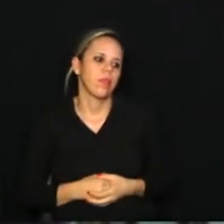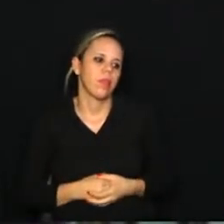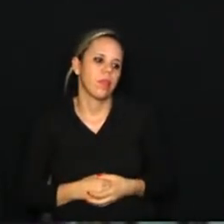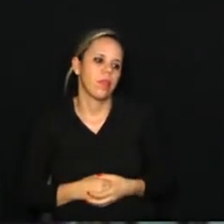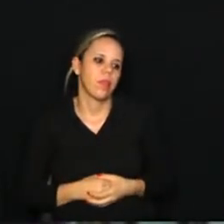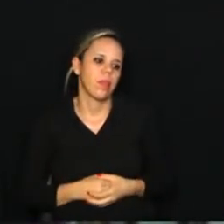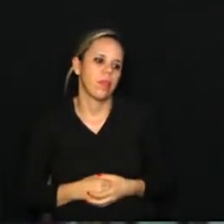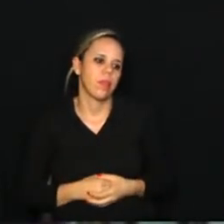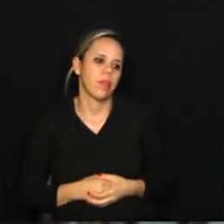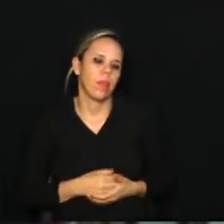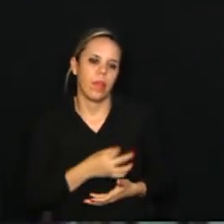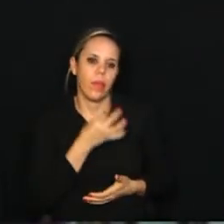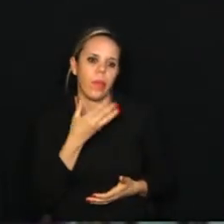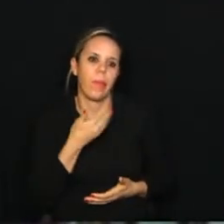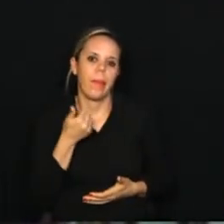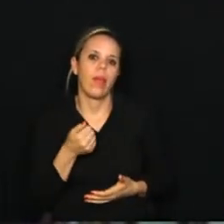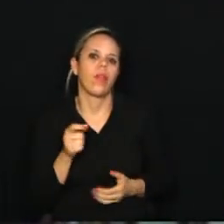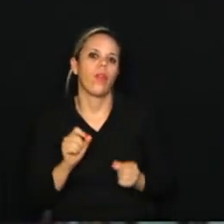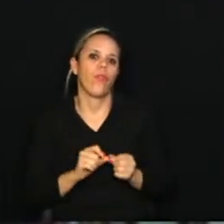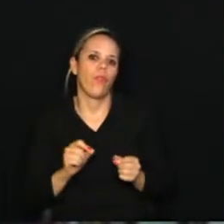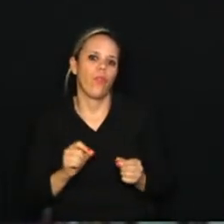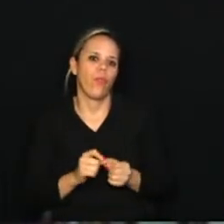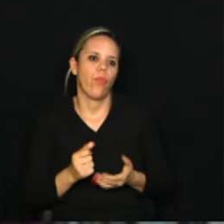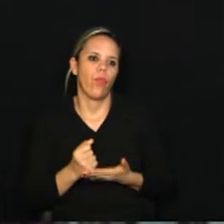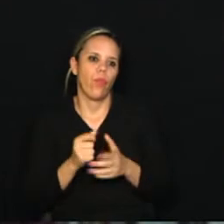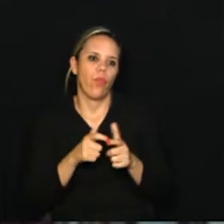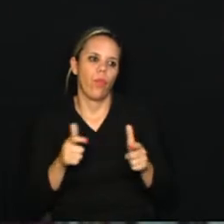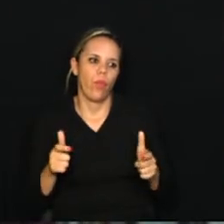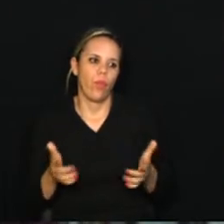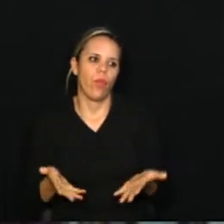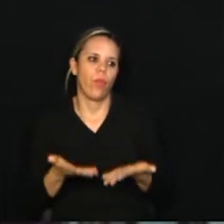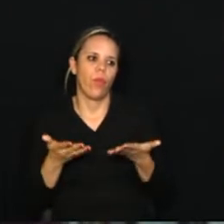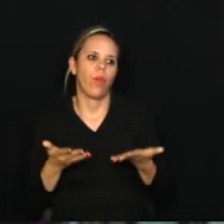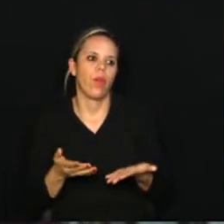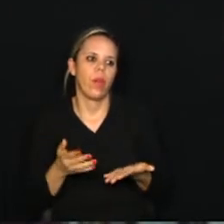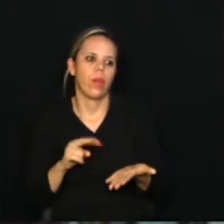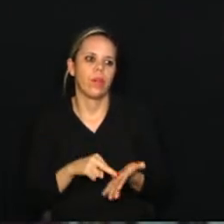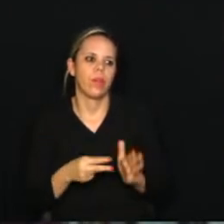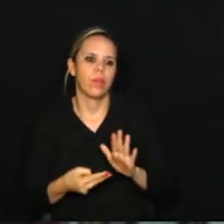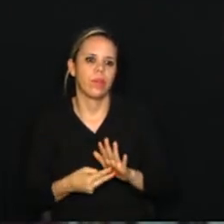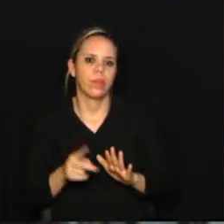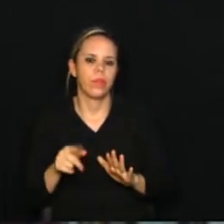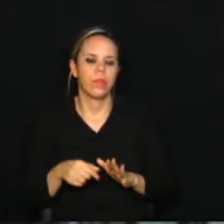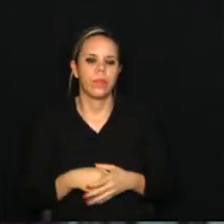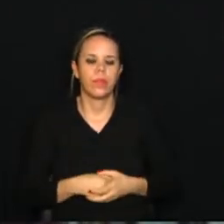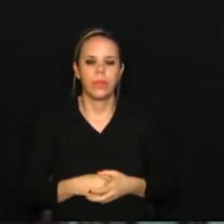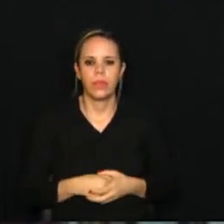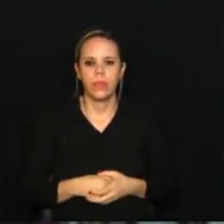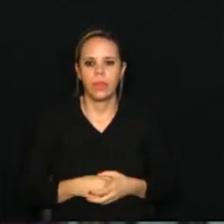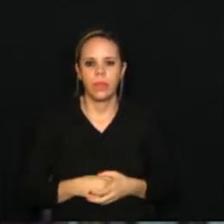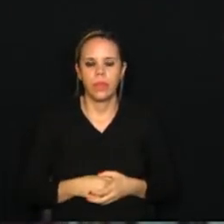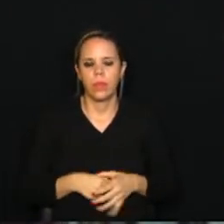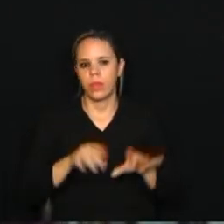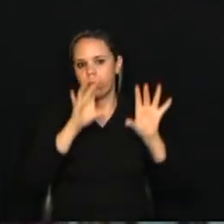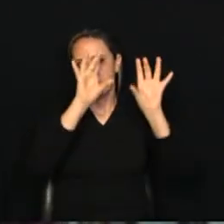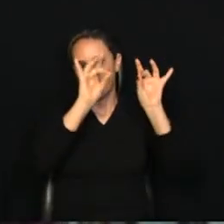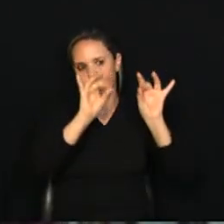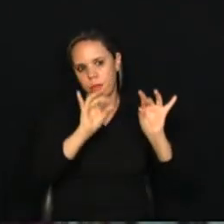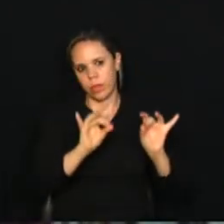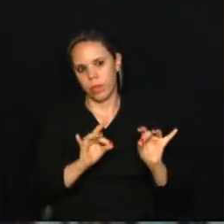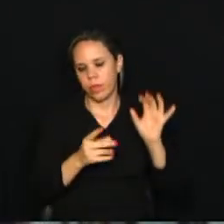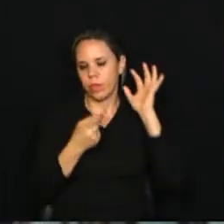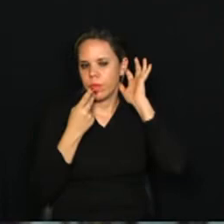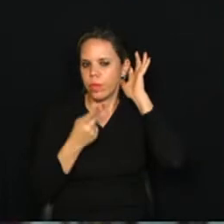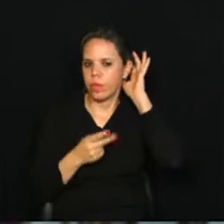A vantagem dessas ampliações é exatamente naquele detalhamento que eu